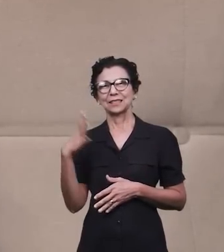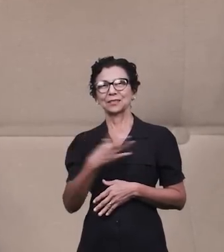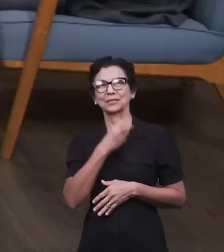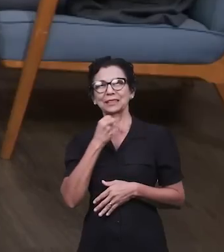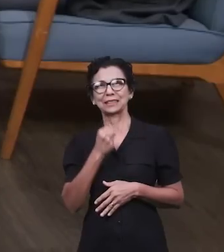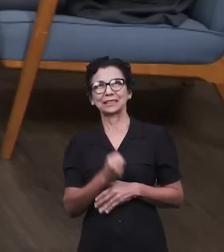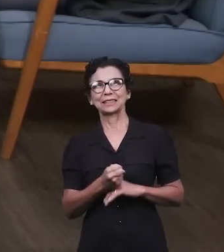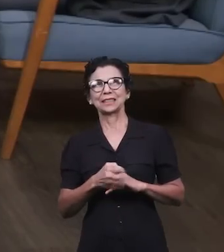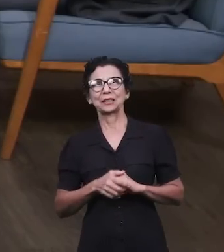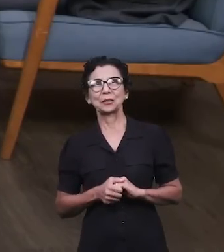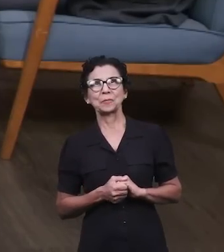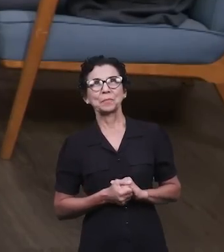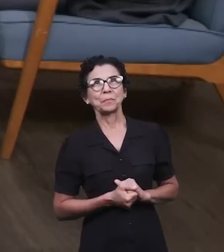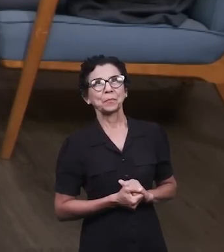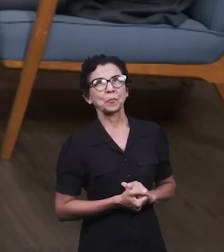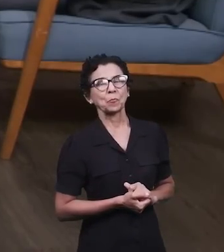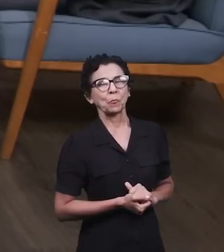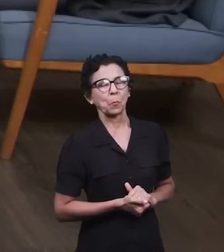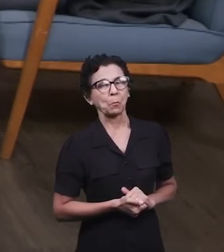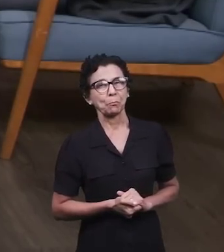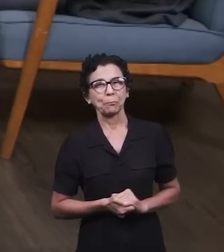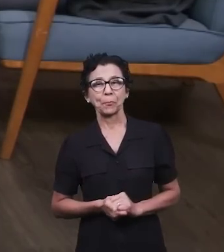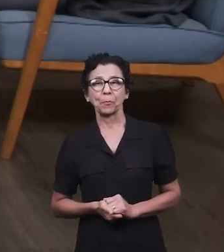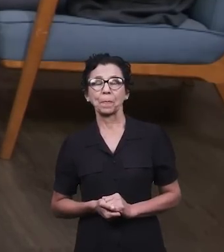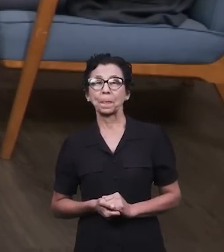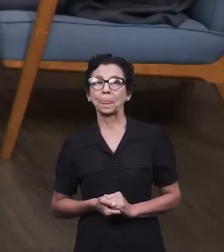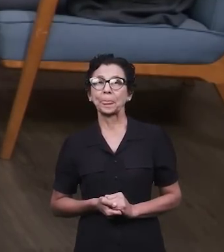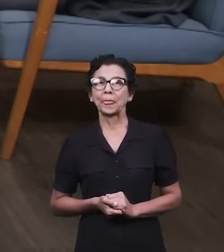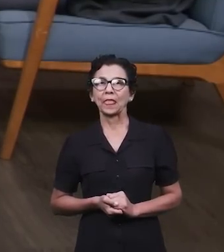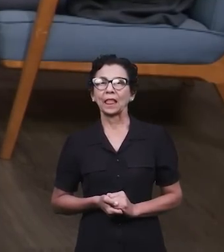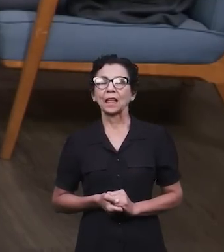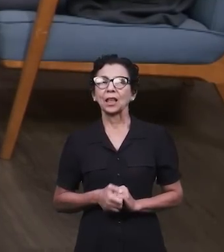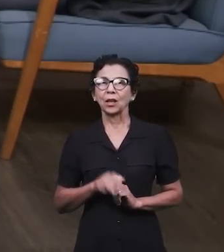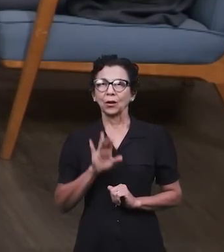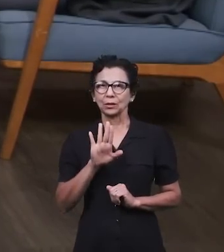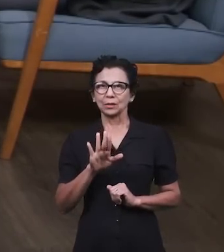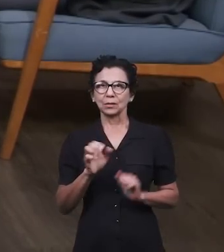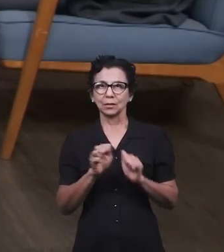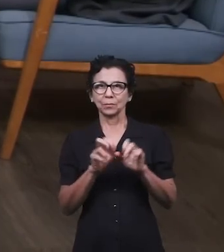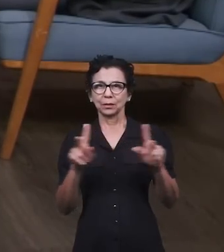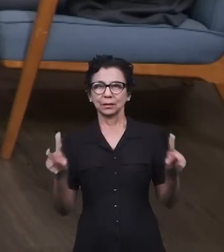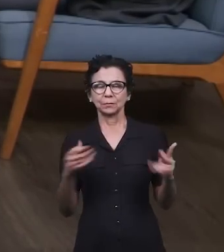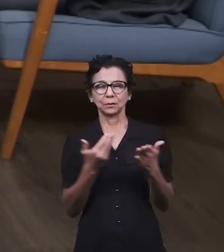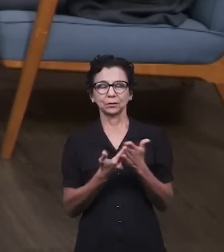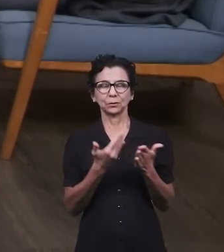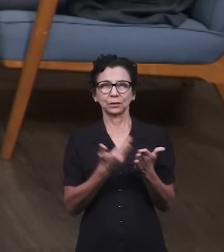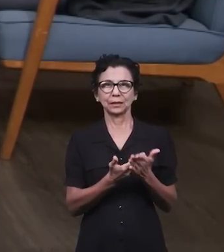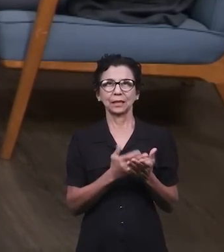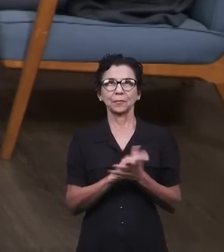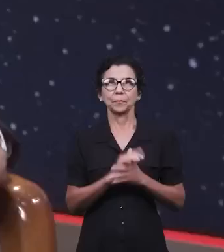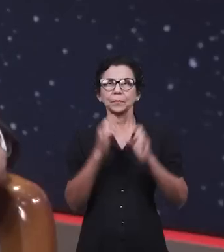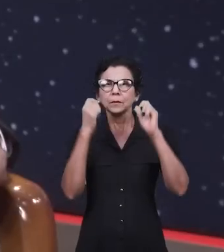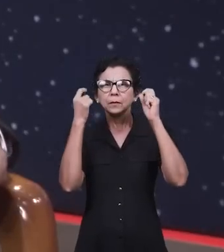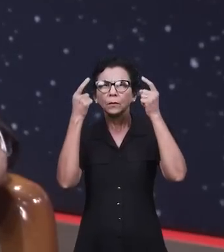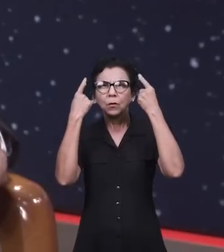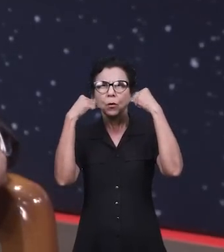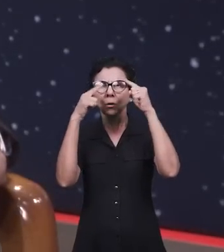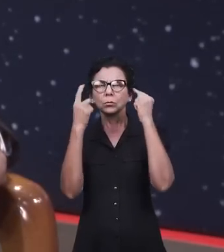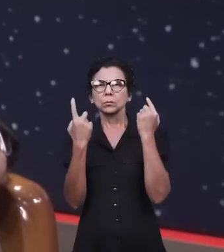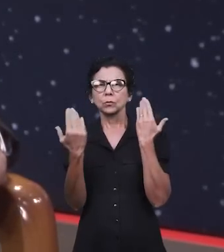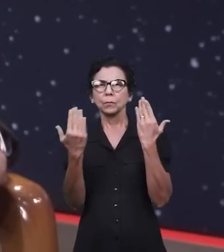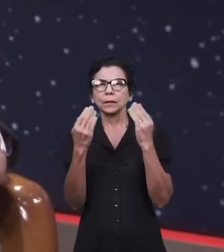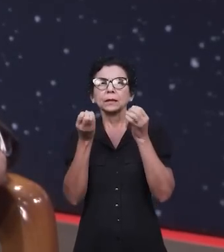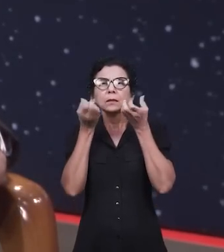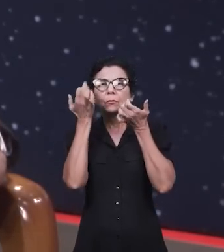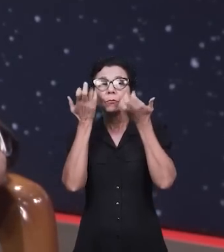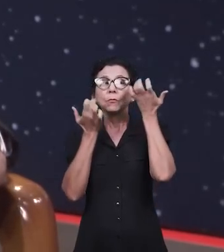Agora, para aguçar a vontade do ouvinte de estudar Apocalipse, veja que coisa extraordinária. Olhos como chamas de